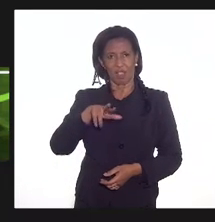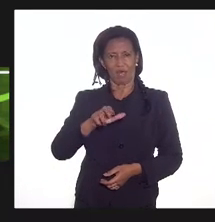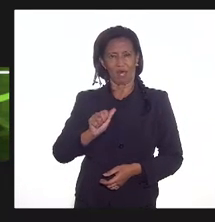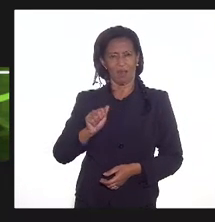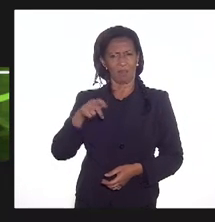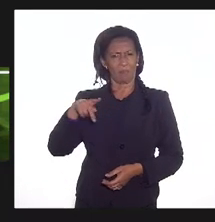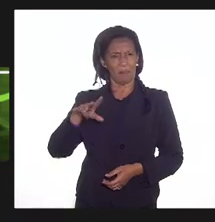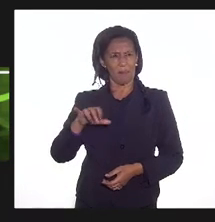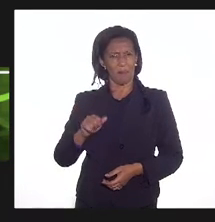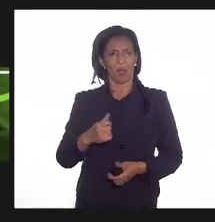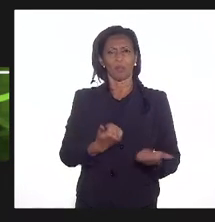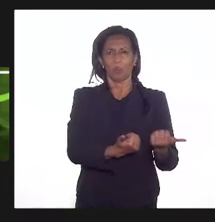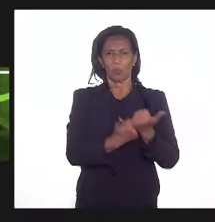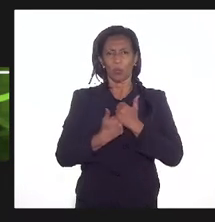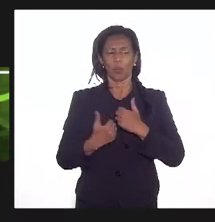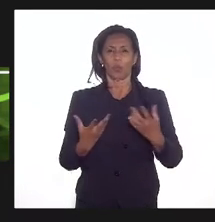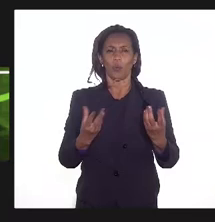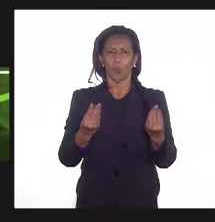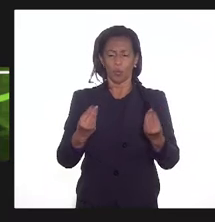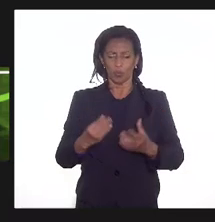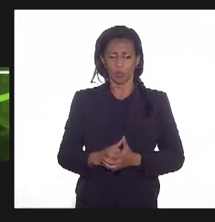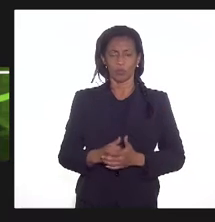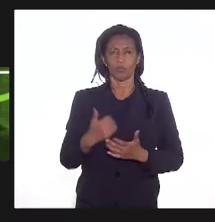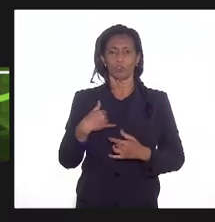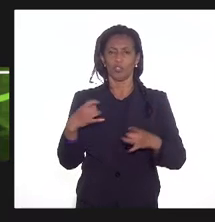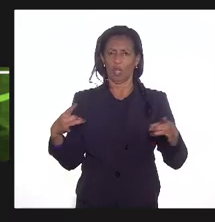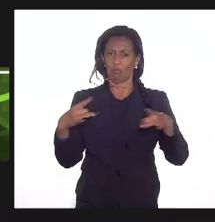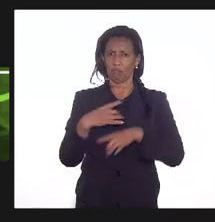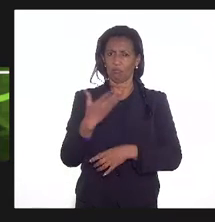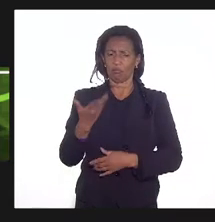nos apoiando muito e já coloco aqui